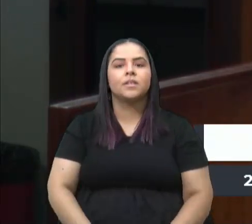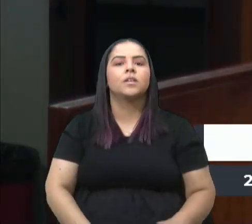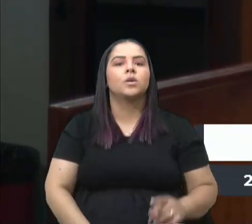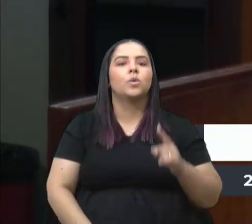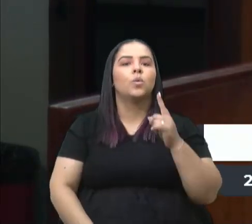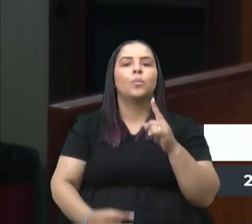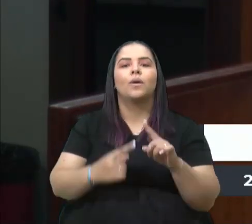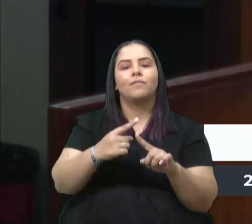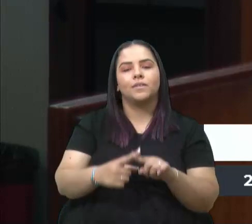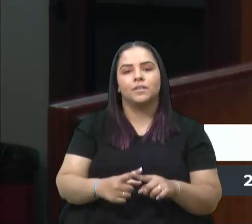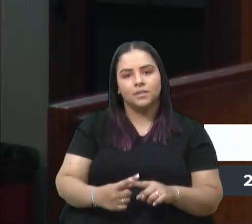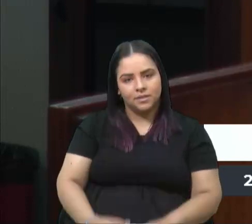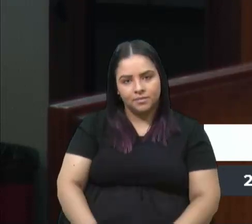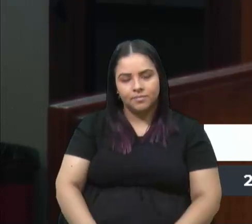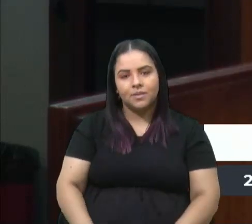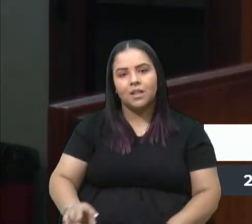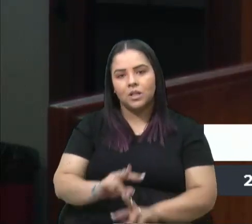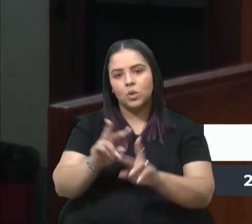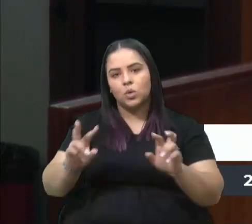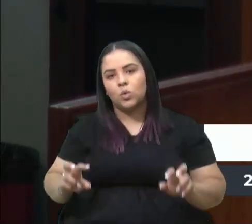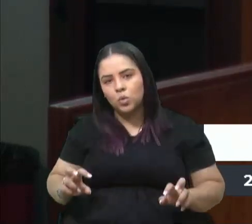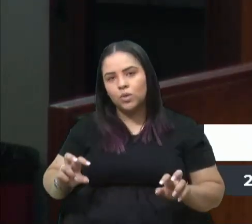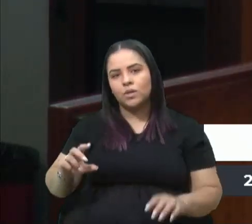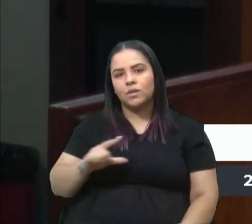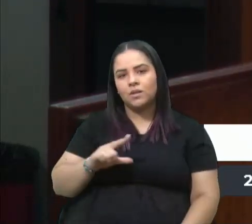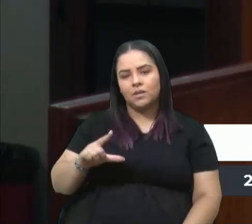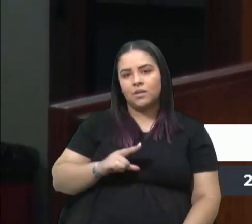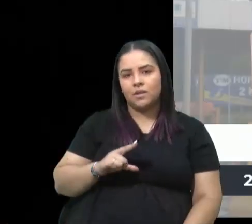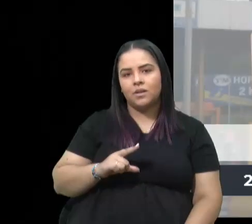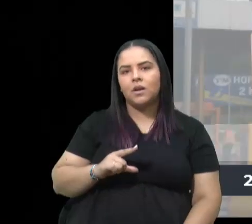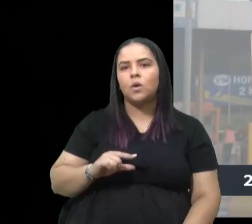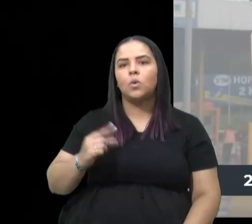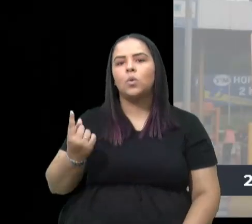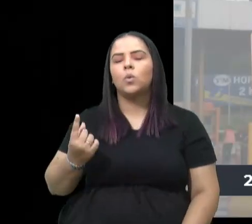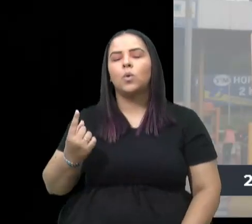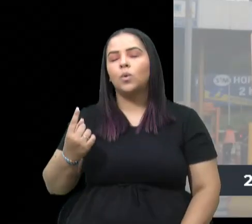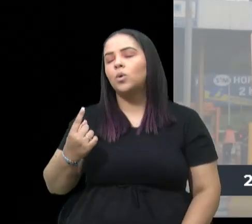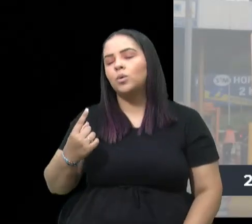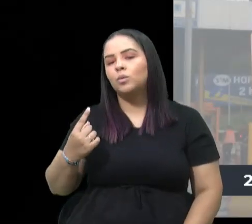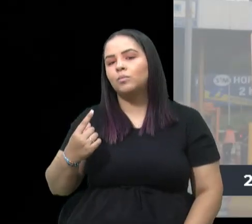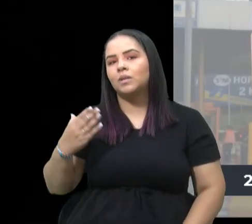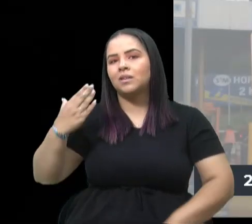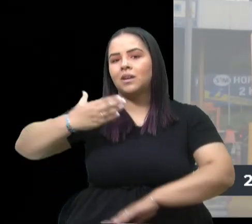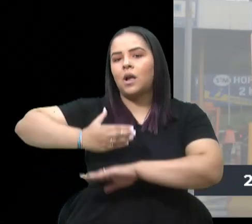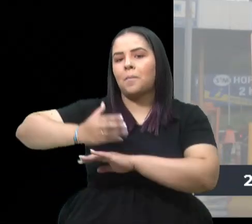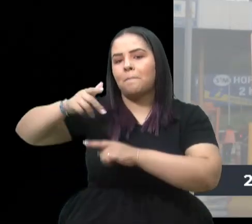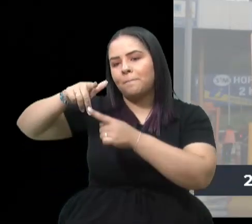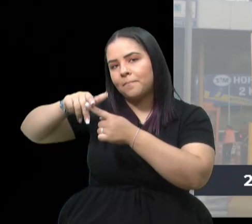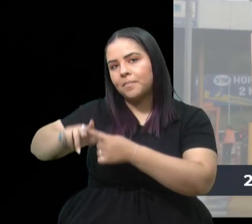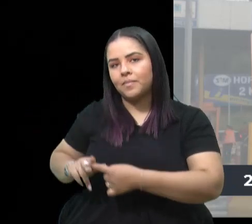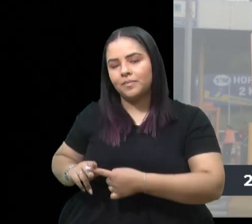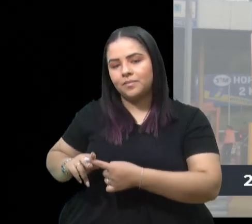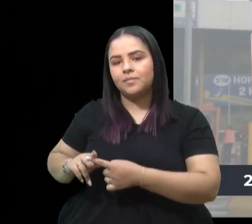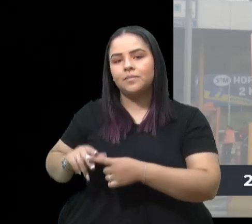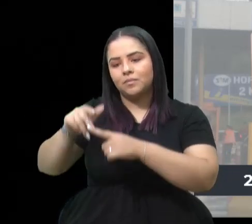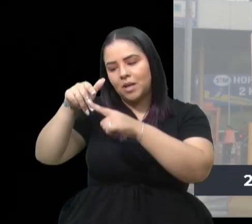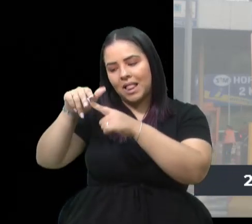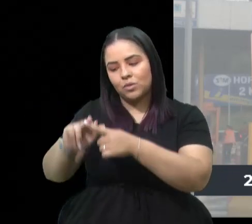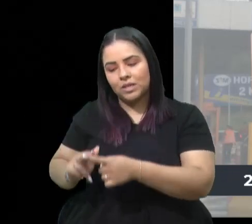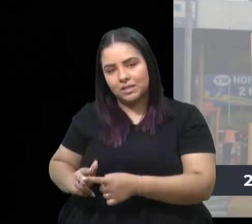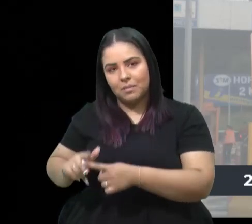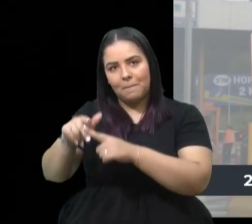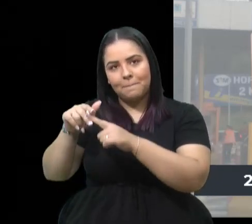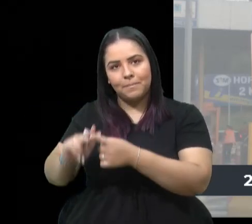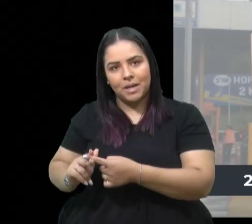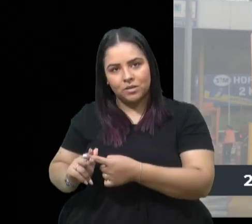vez nessa questão de um pedágio de manutenção. Então vamos falar dessa forma, de manutenção, que seria